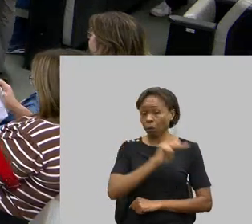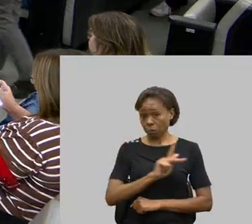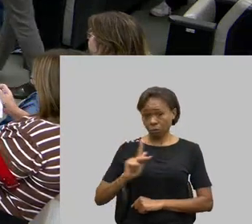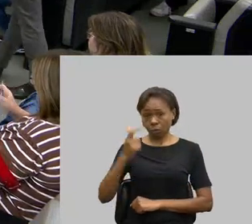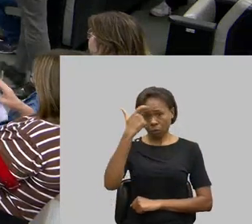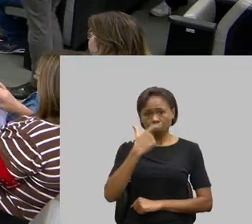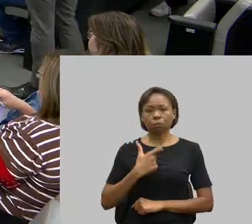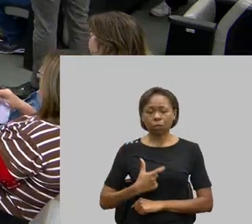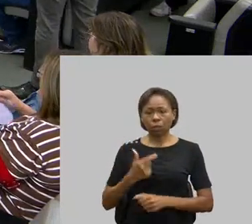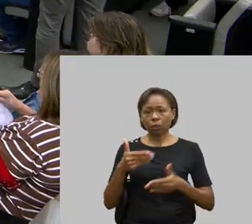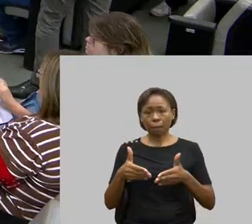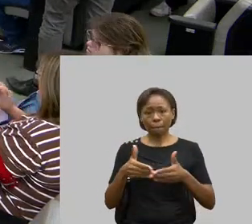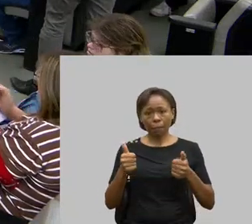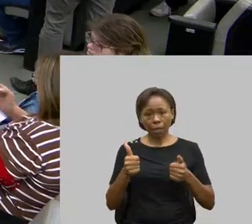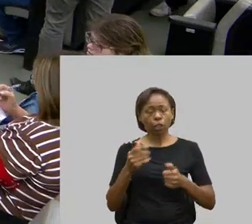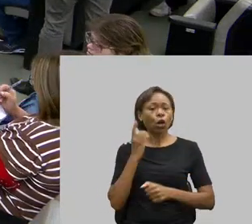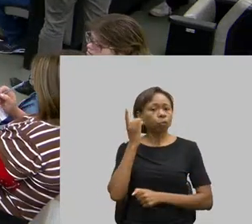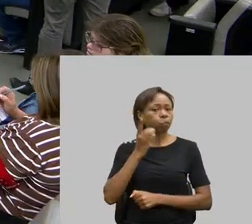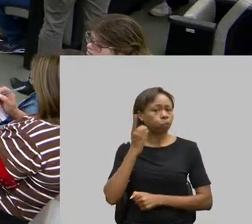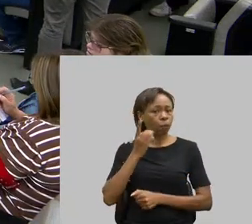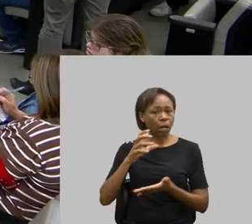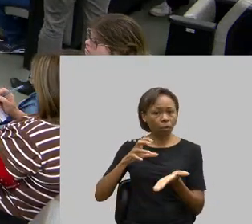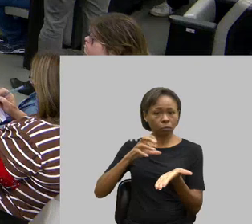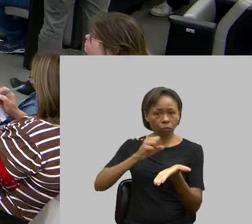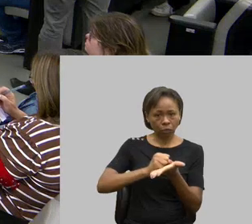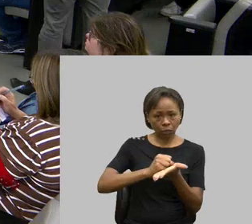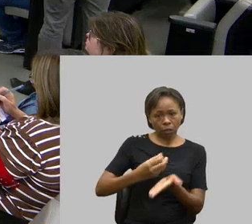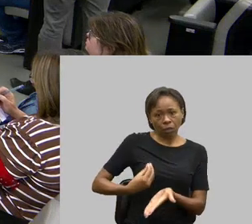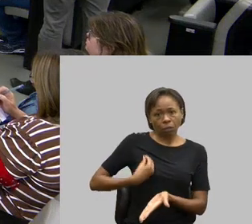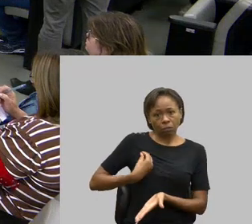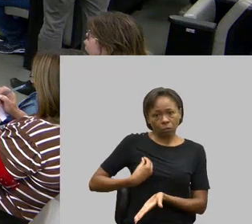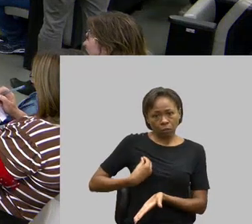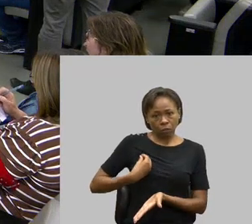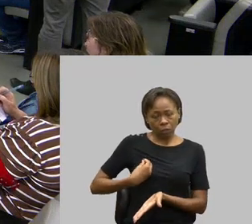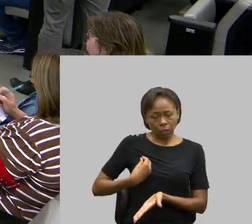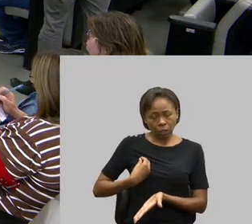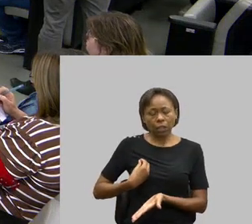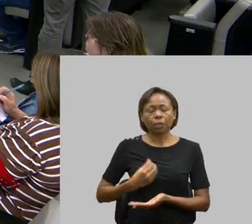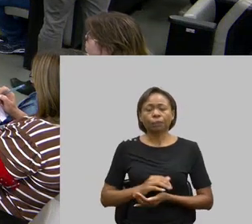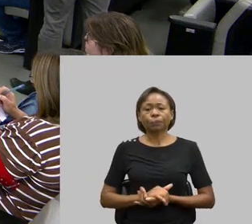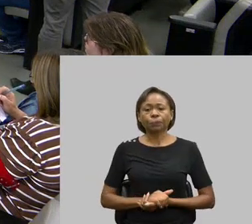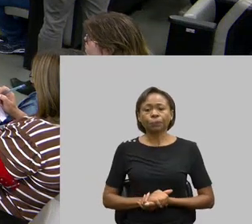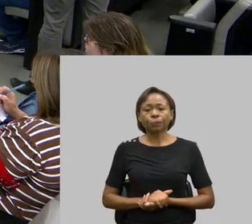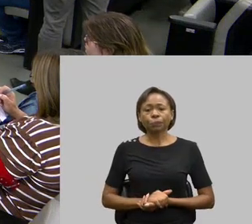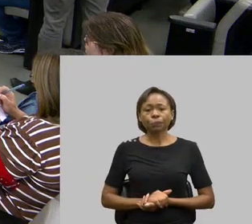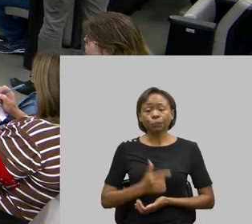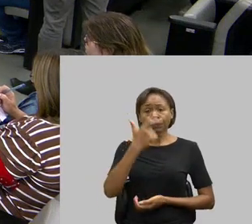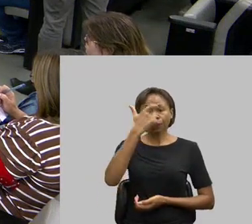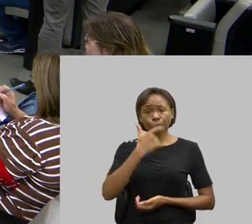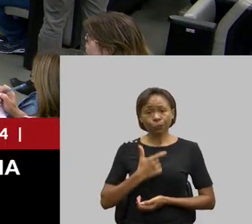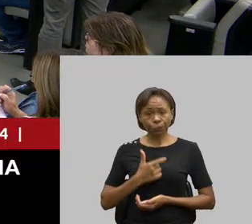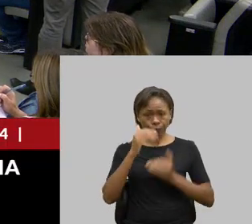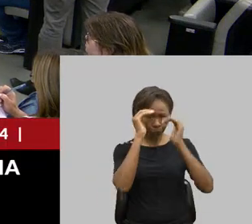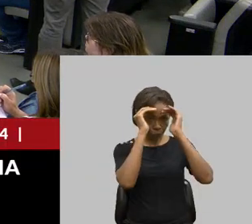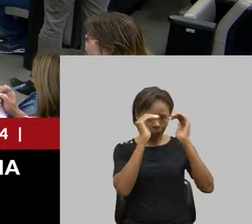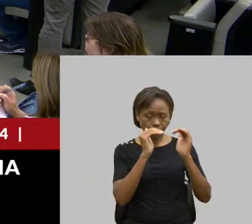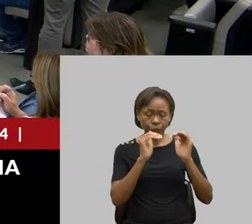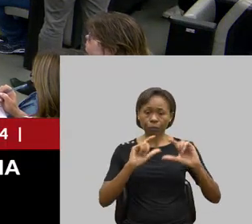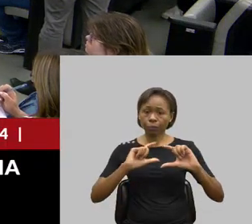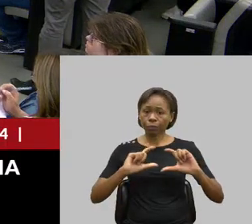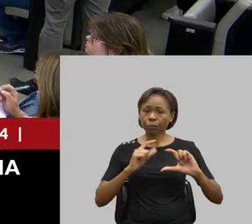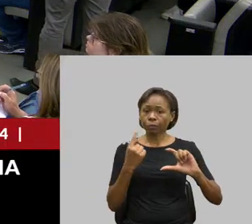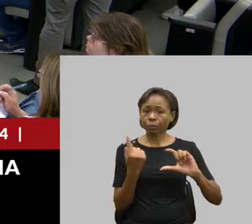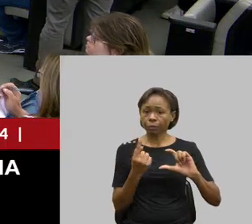que os deputados façam seu registro biométrico no terminal. A presidência, nos termos do parágrafo 1º do artigo